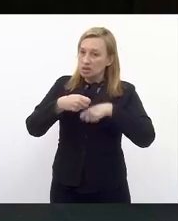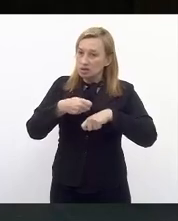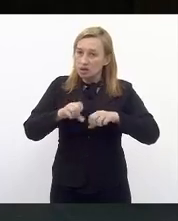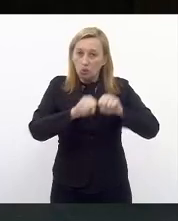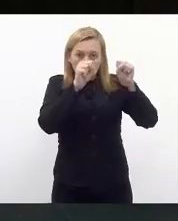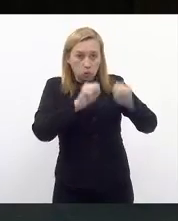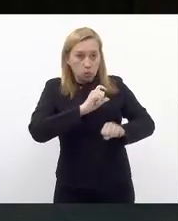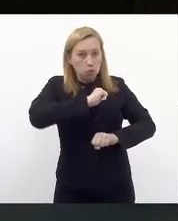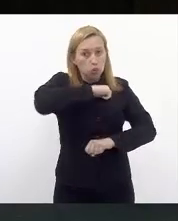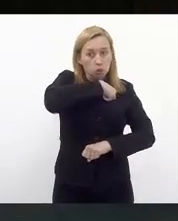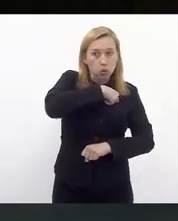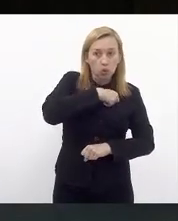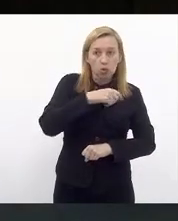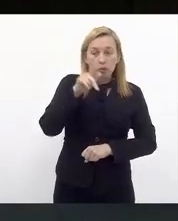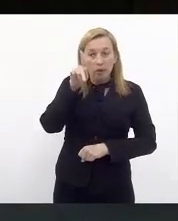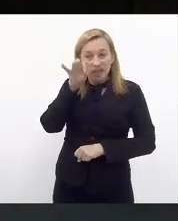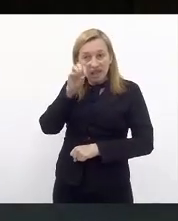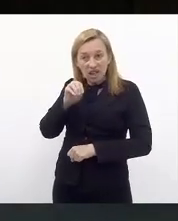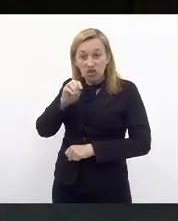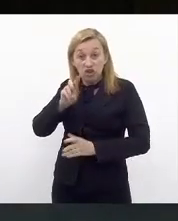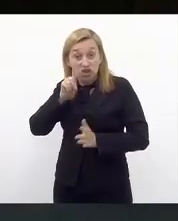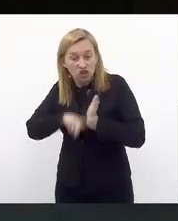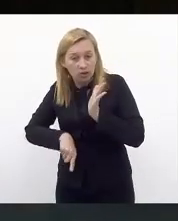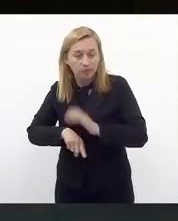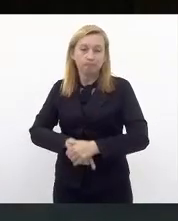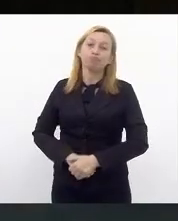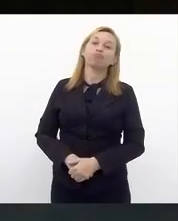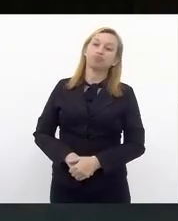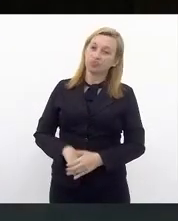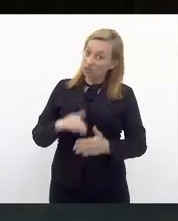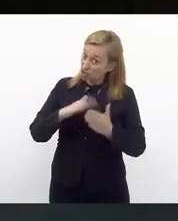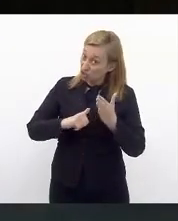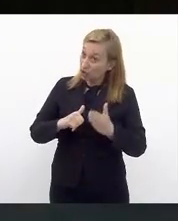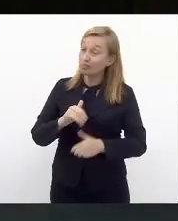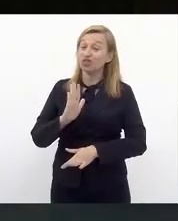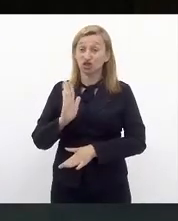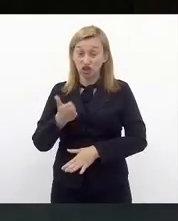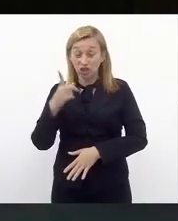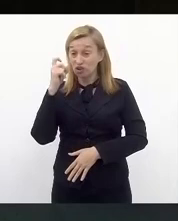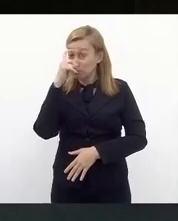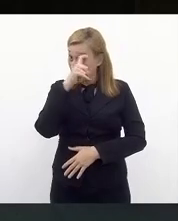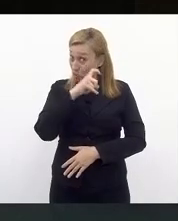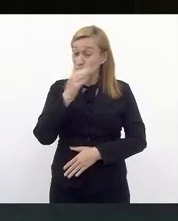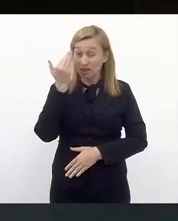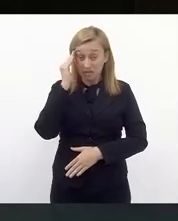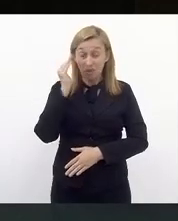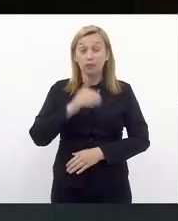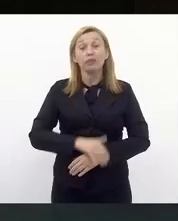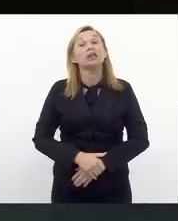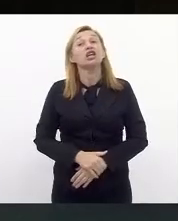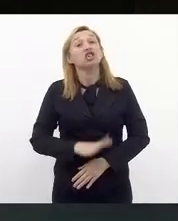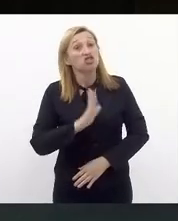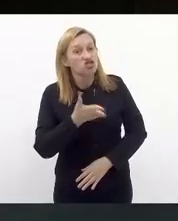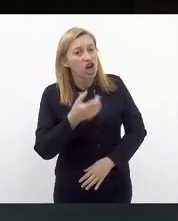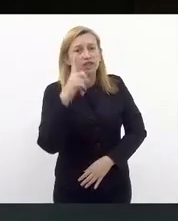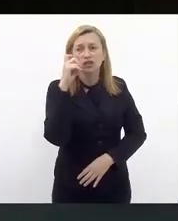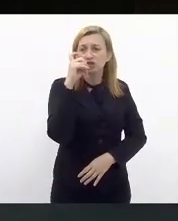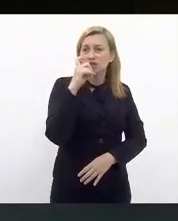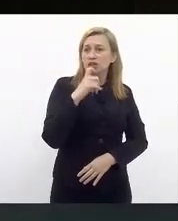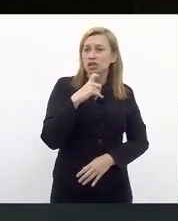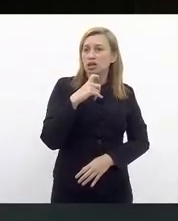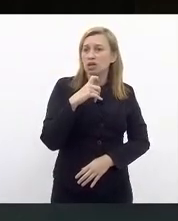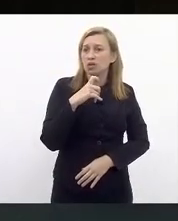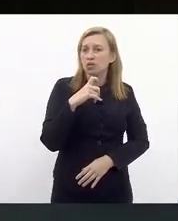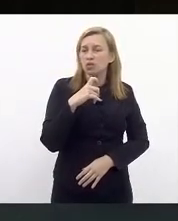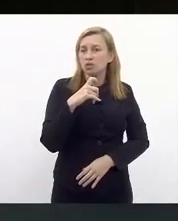regime de recuperação fiscal o pedágio que tiramos já será um difícil entendimento já será